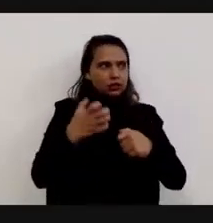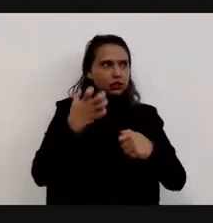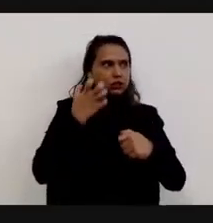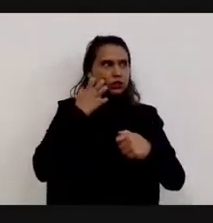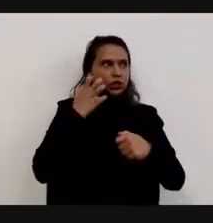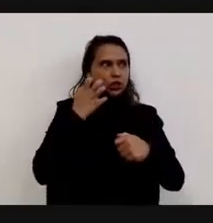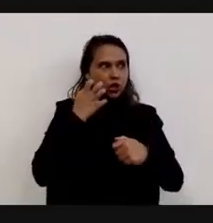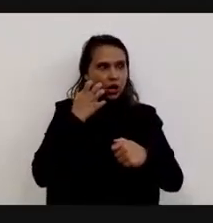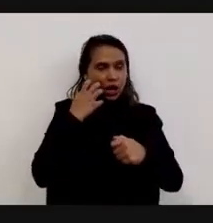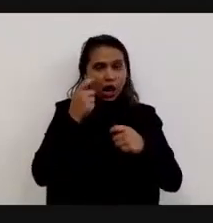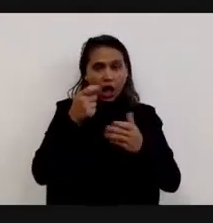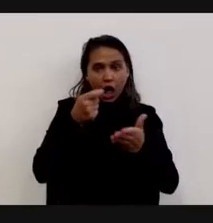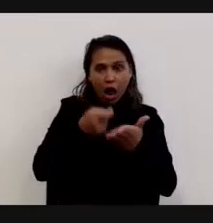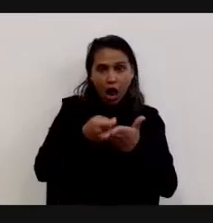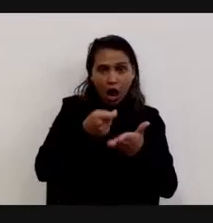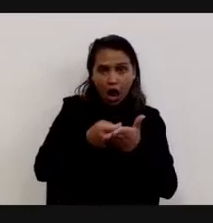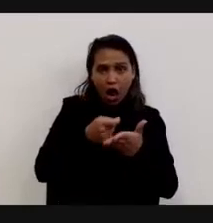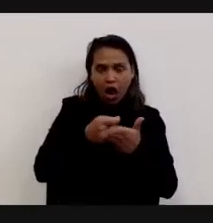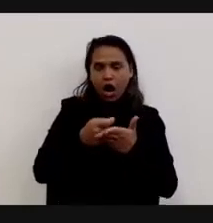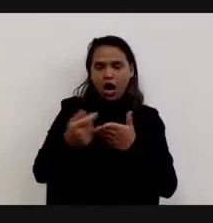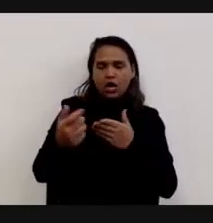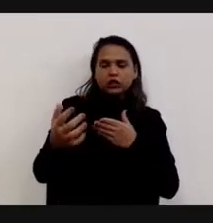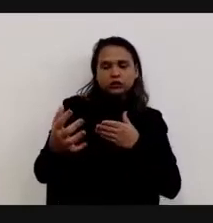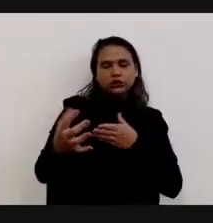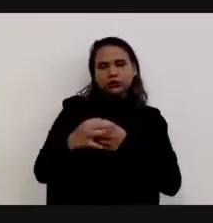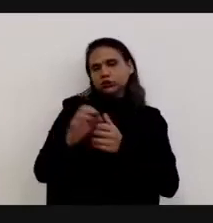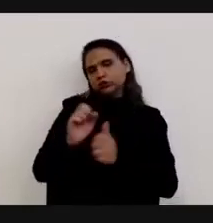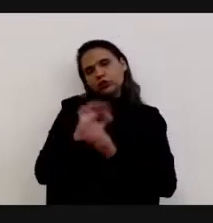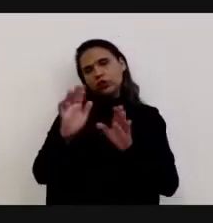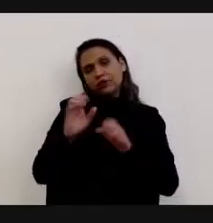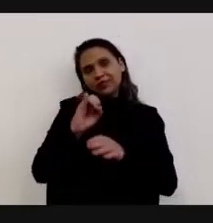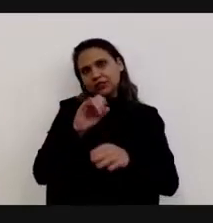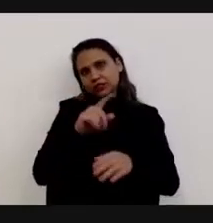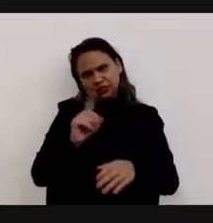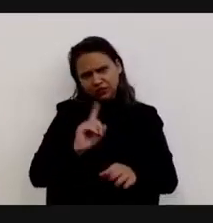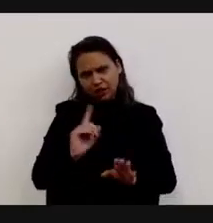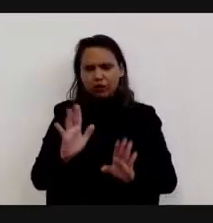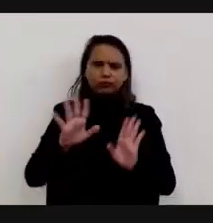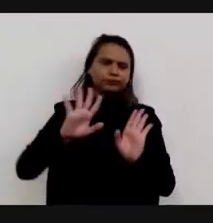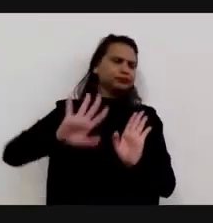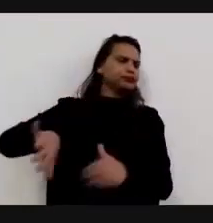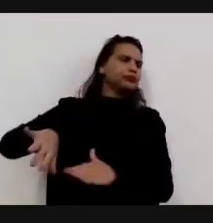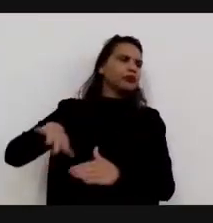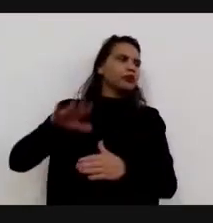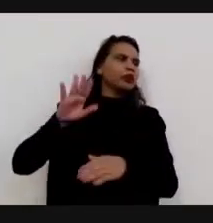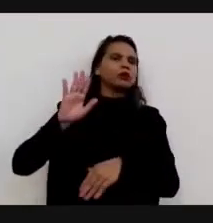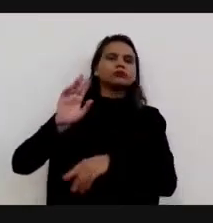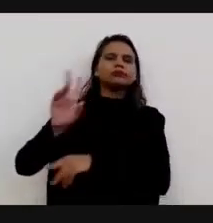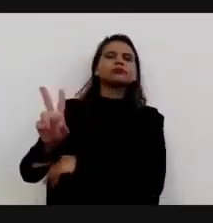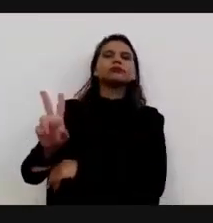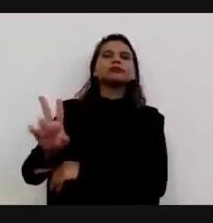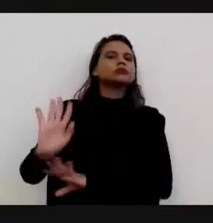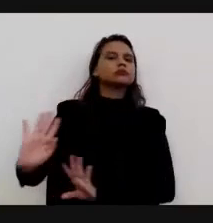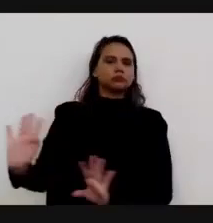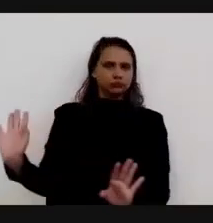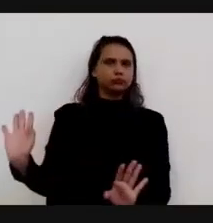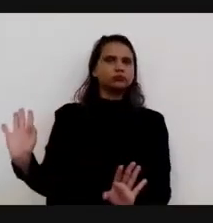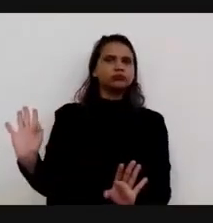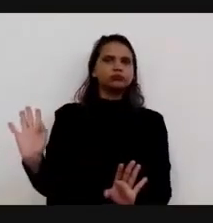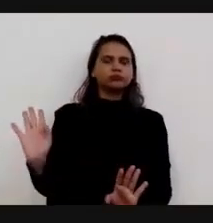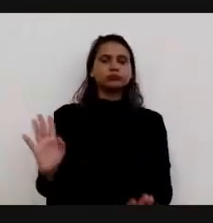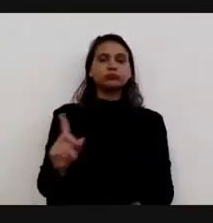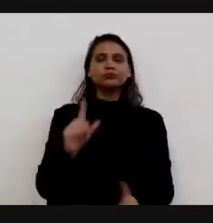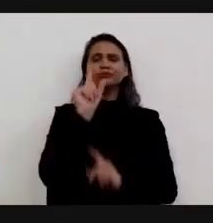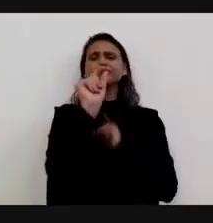acontecer ali, pelo celular. Mas se não for isso, não rola. Então, estabelecimento de limites no trabalho. O